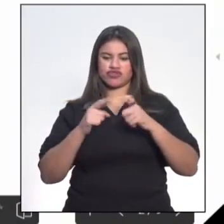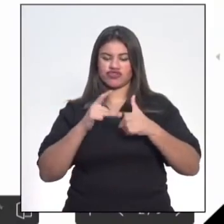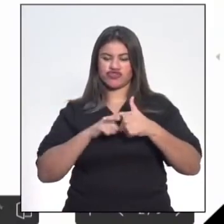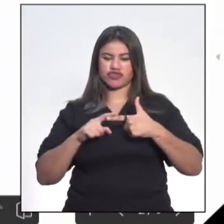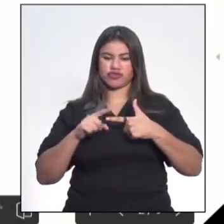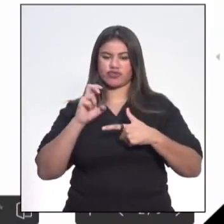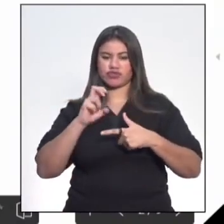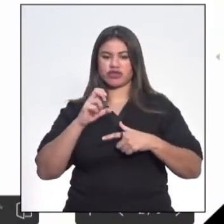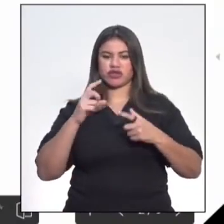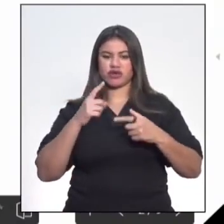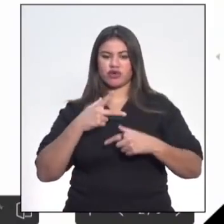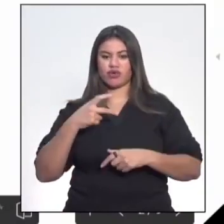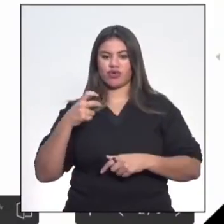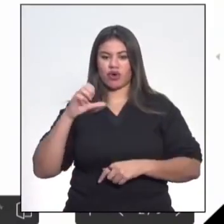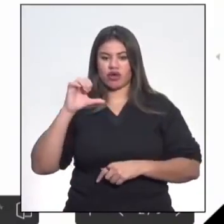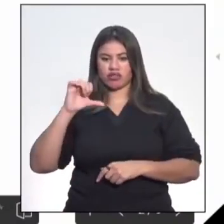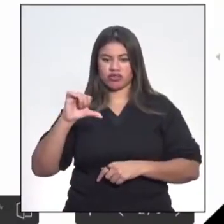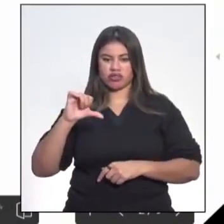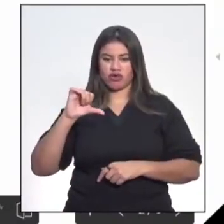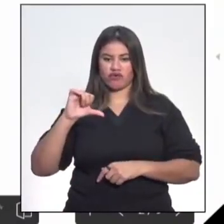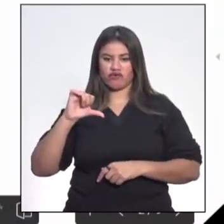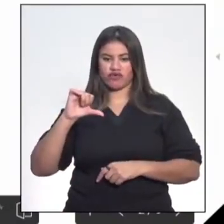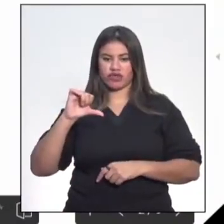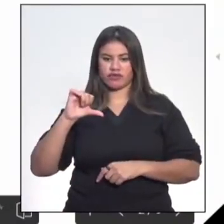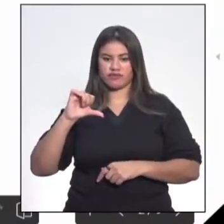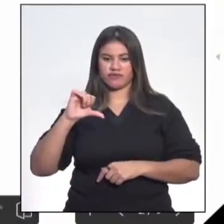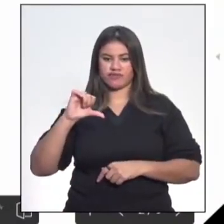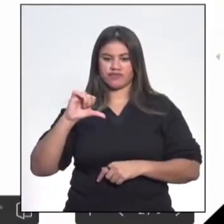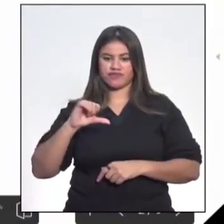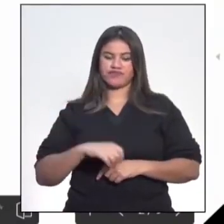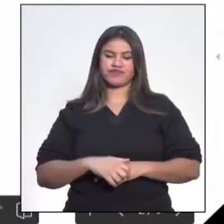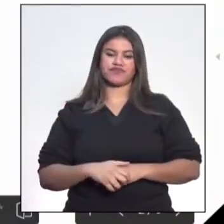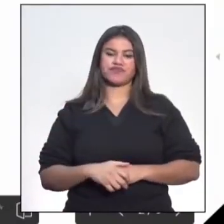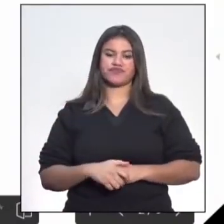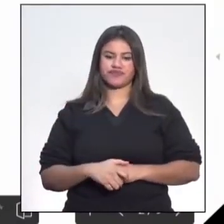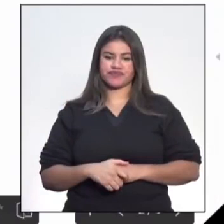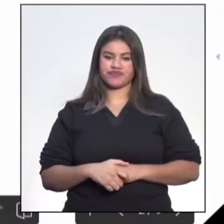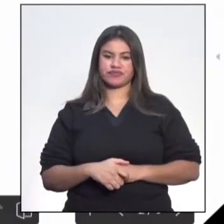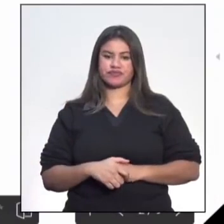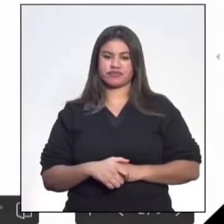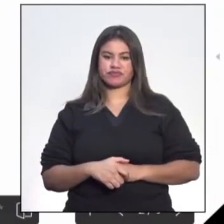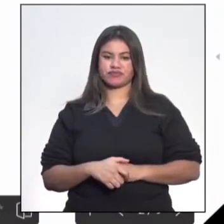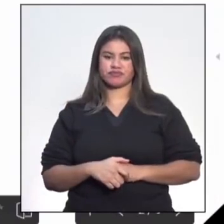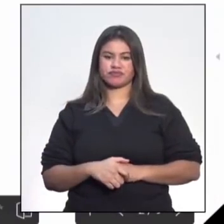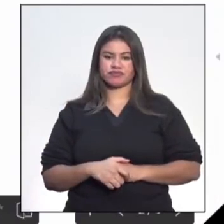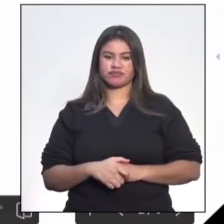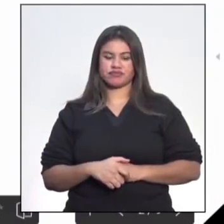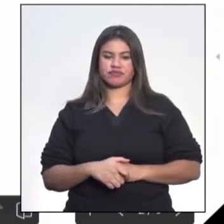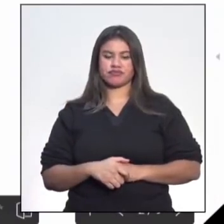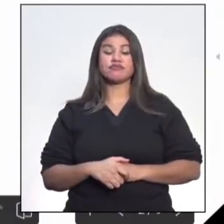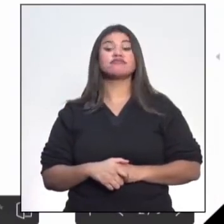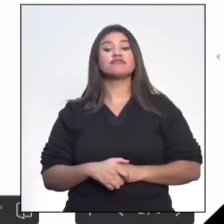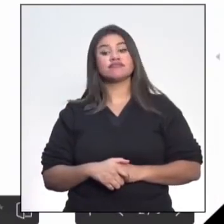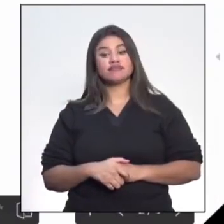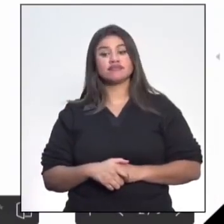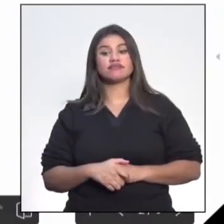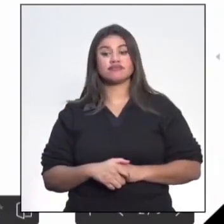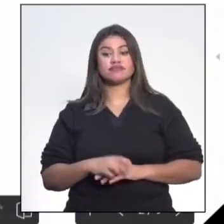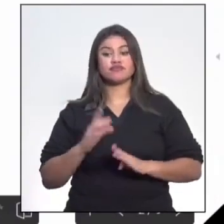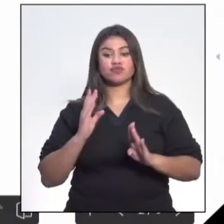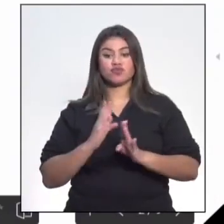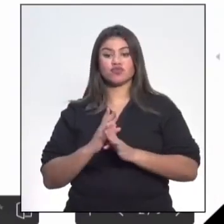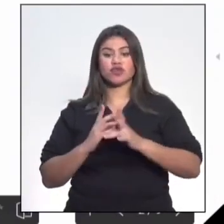meu x ao quadrado vale 9, porque se 9 vale x quadrado vale 9. Olha, professora, eu quero achar o